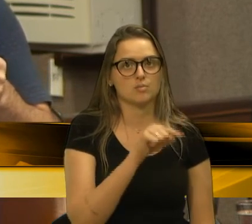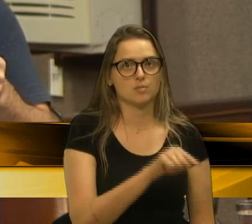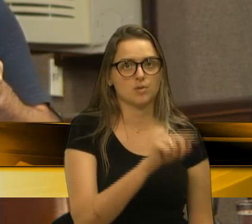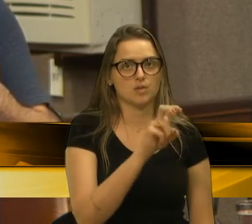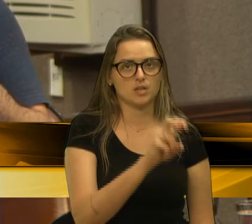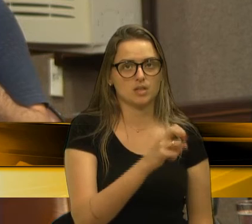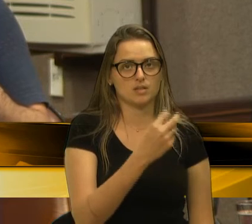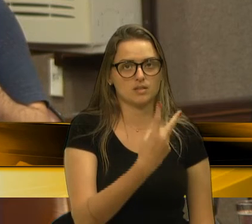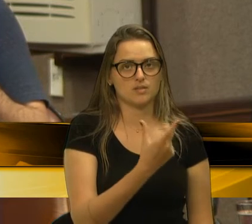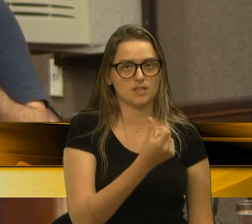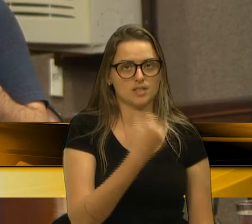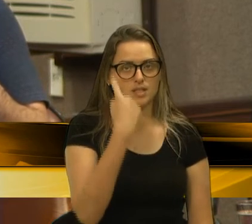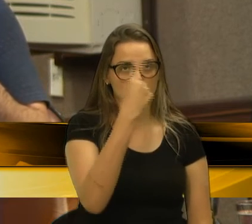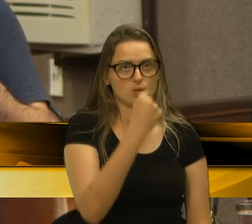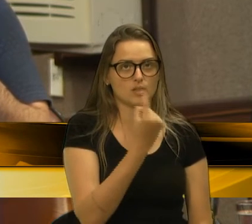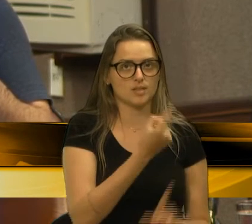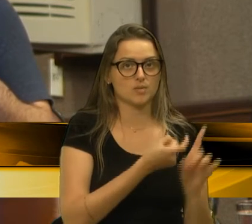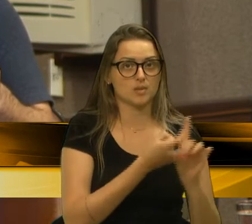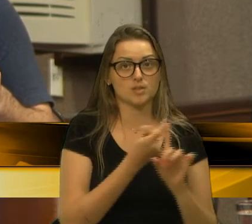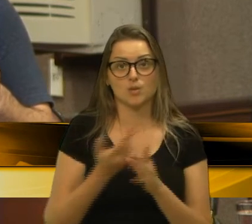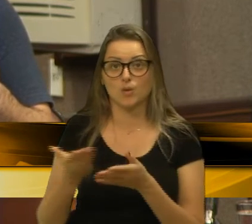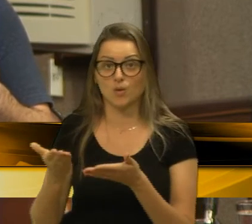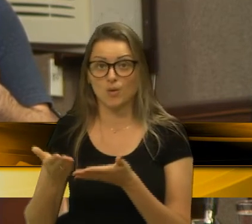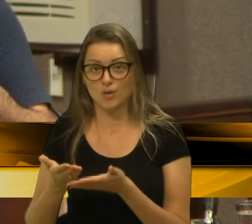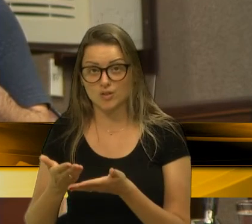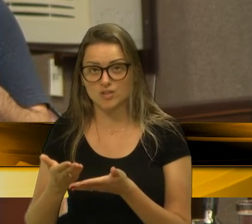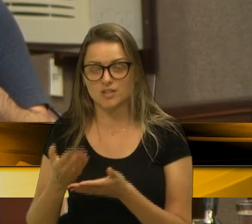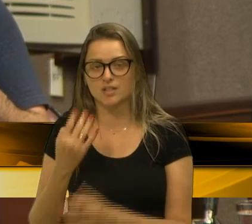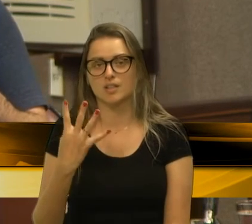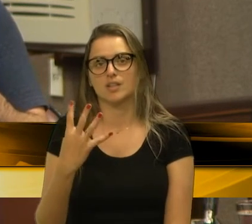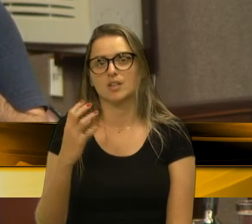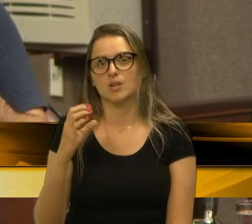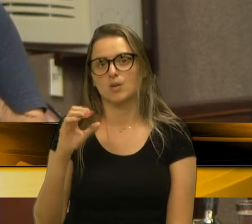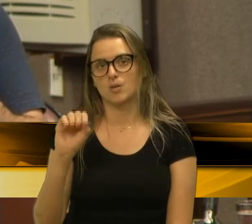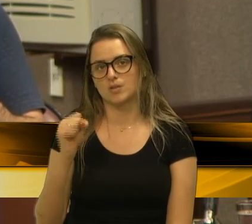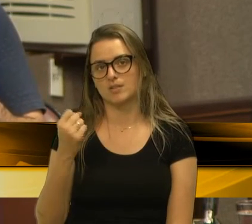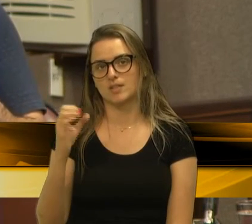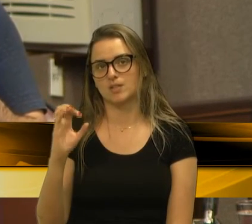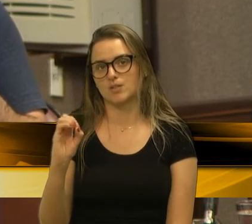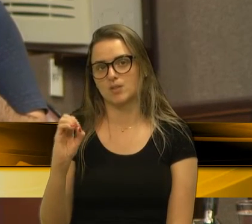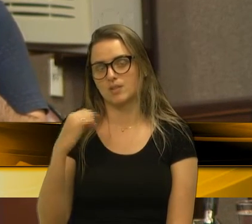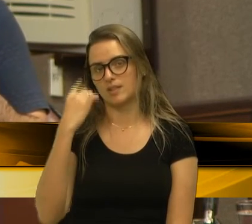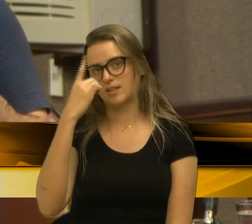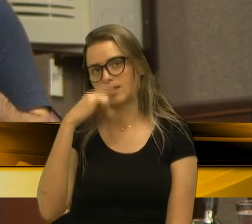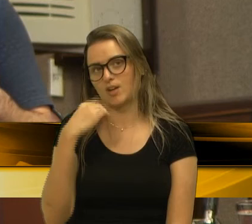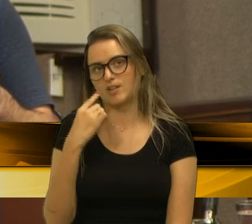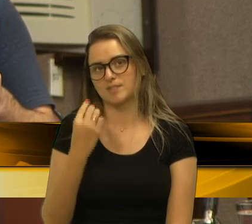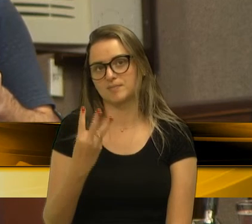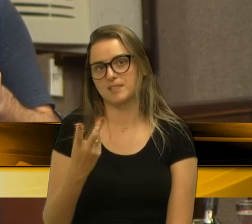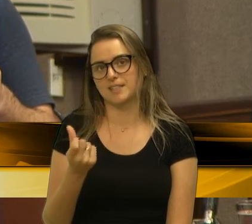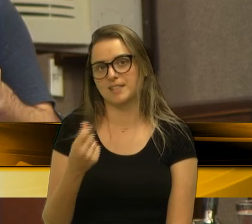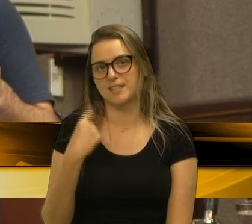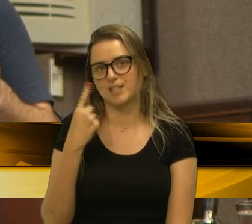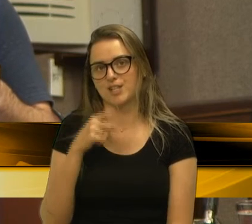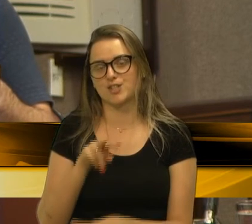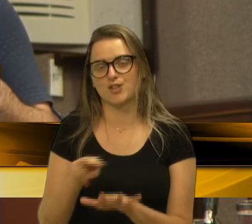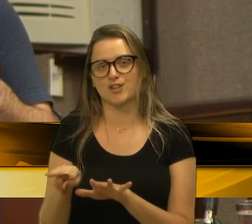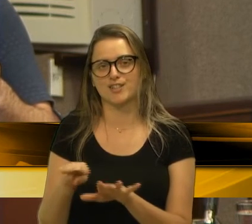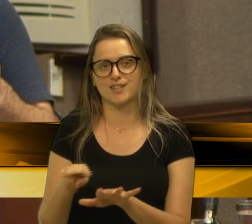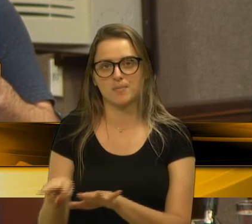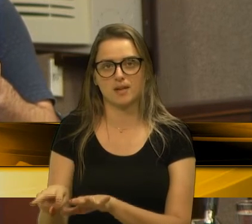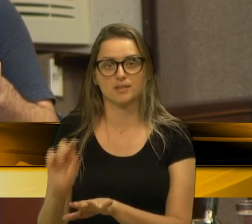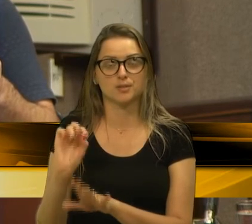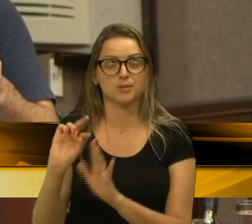1.526 horas mês. Hoje, nós só temos 480 horas mês, 36 horas semanais. Ou